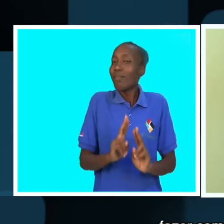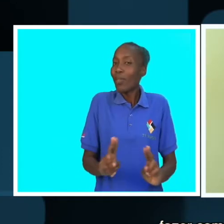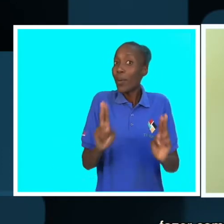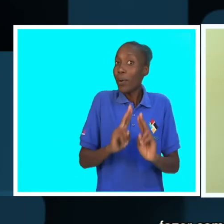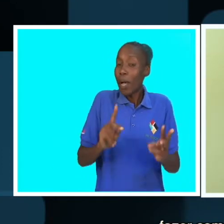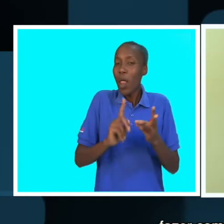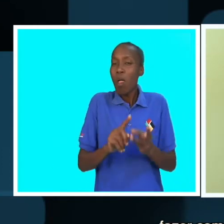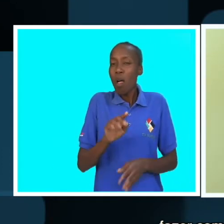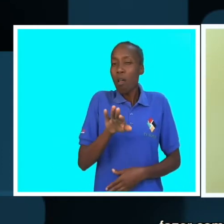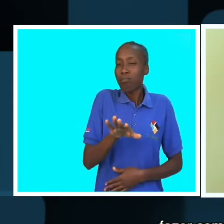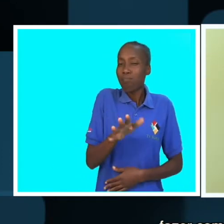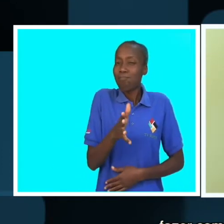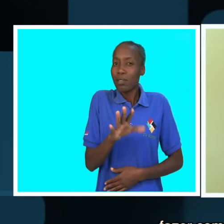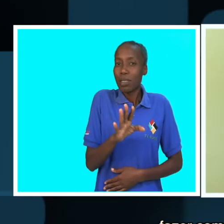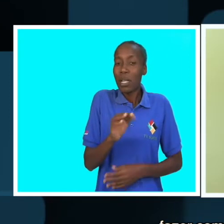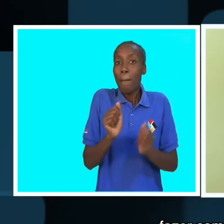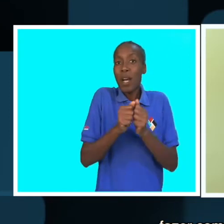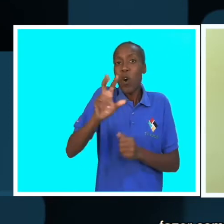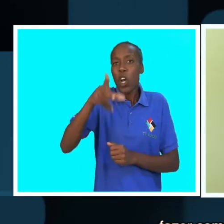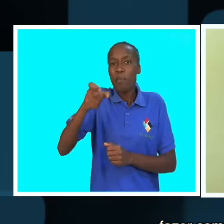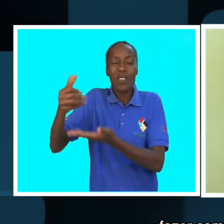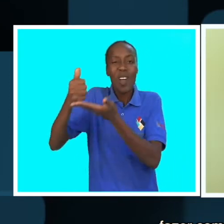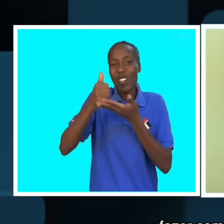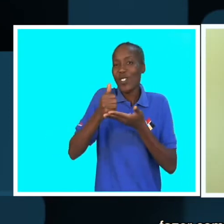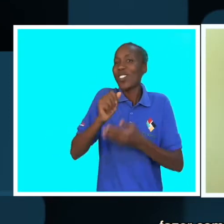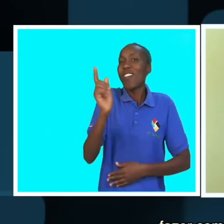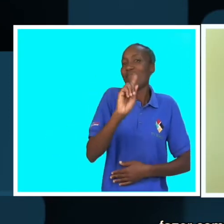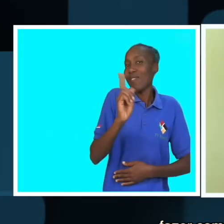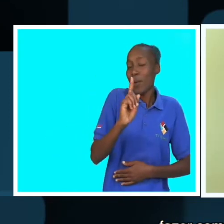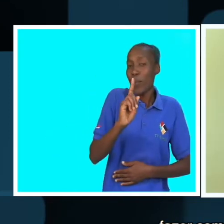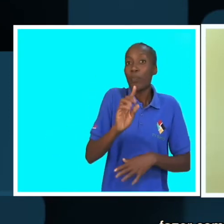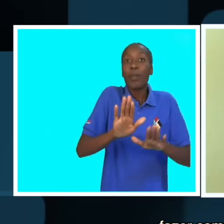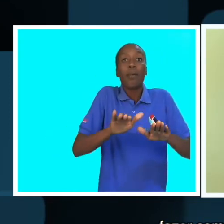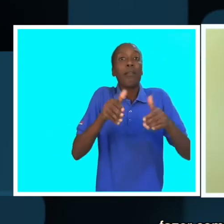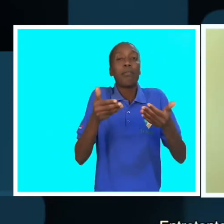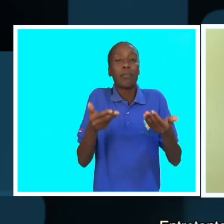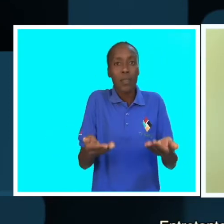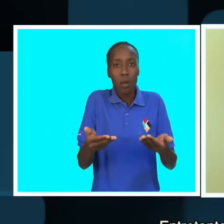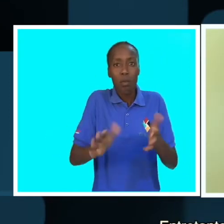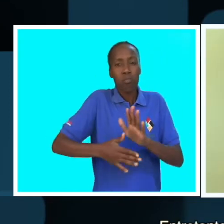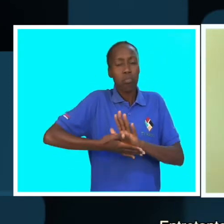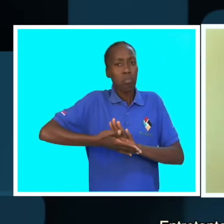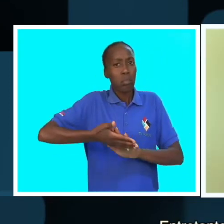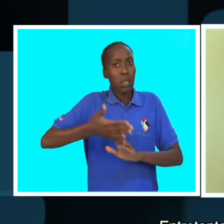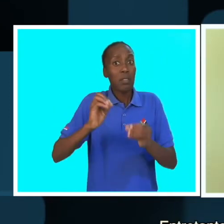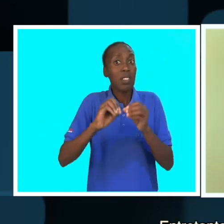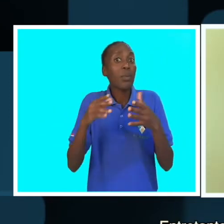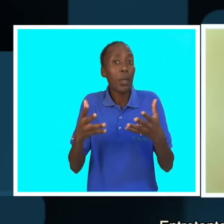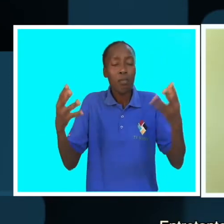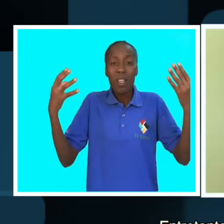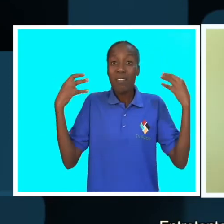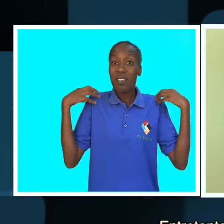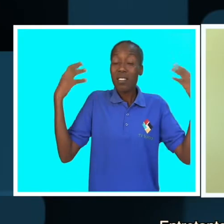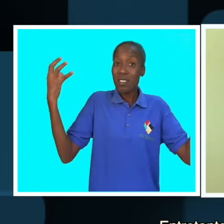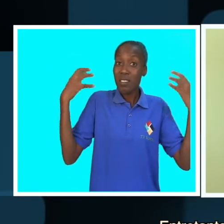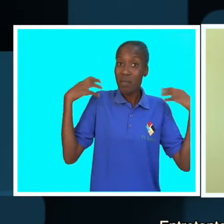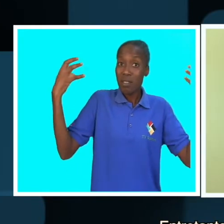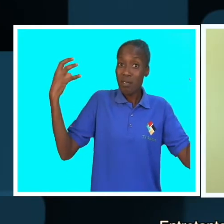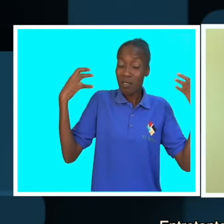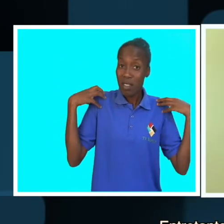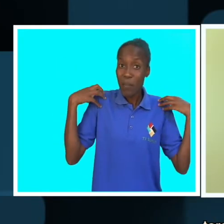atividades normais ou minimamente sem depender de ajuda. Entretanto, passa por